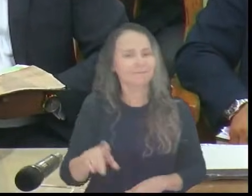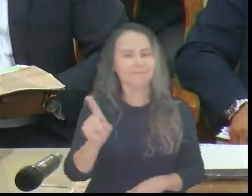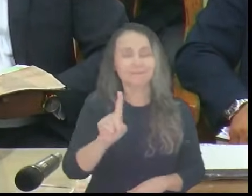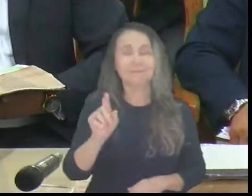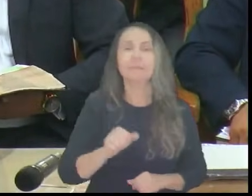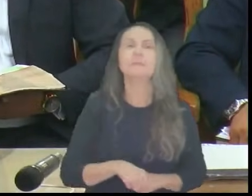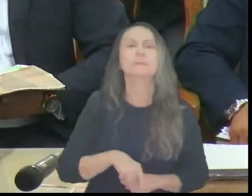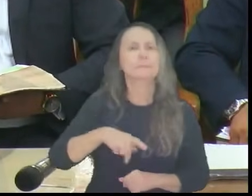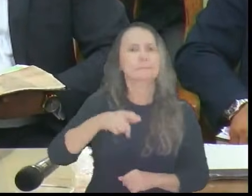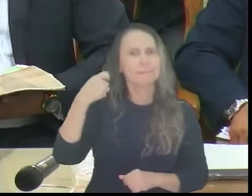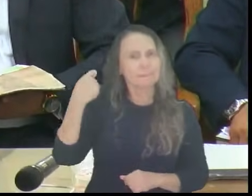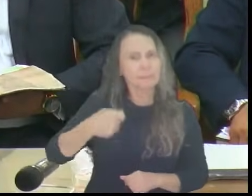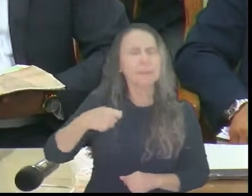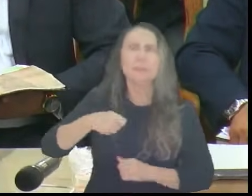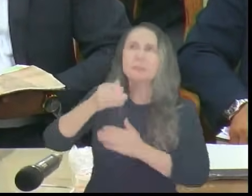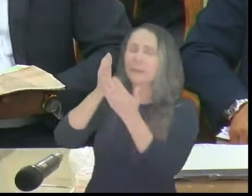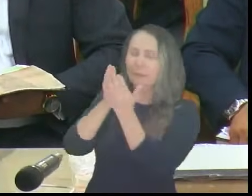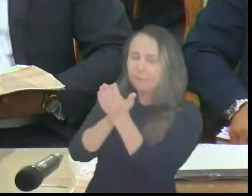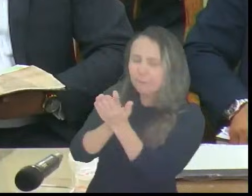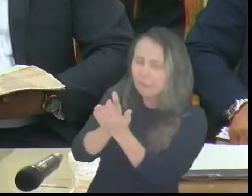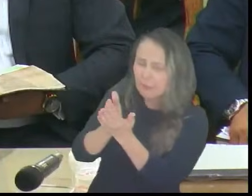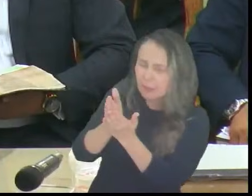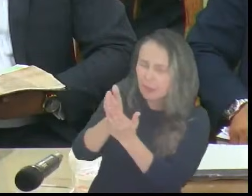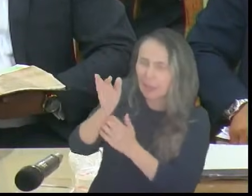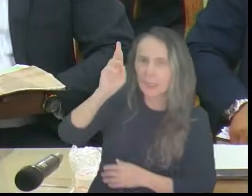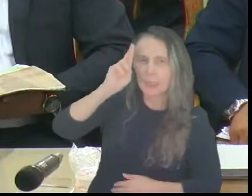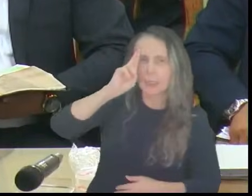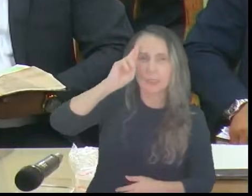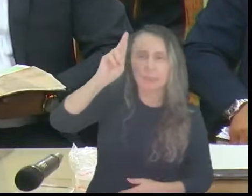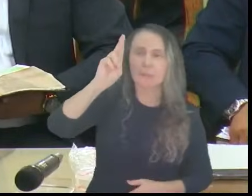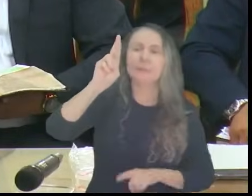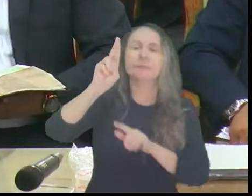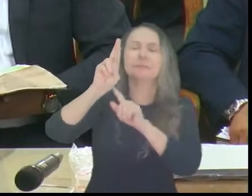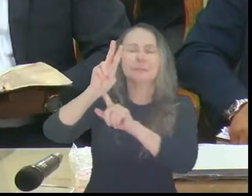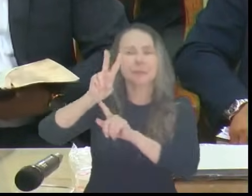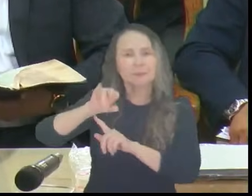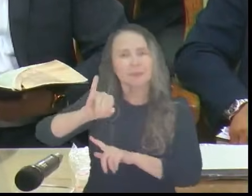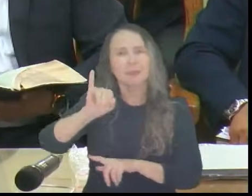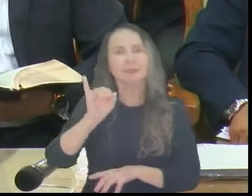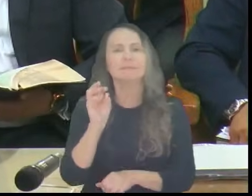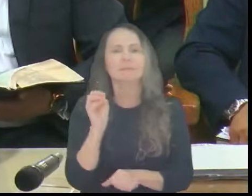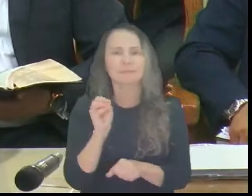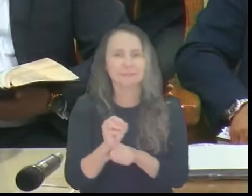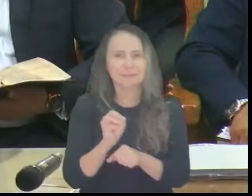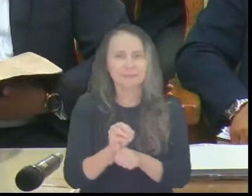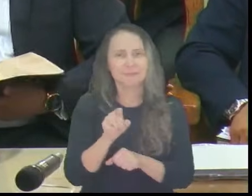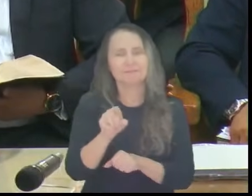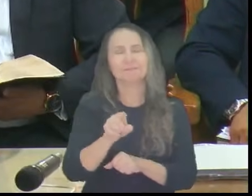Seja fiel ao Senhor, que o Senhor vai se responsabilizar.